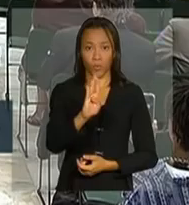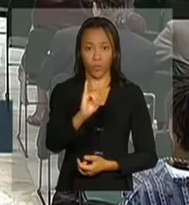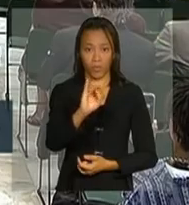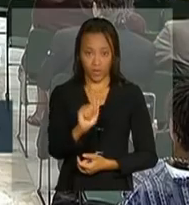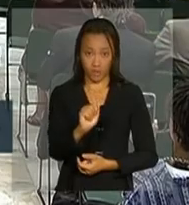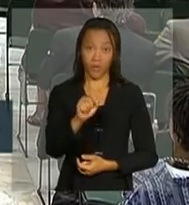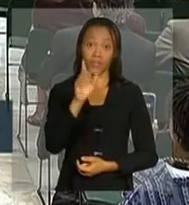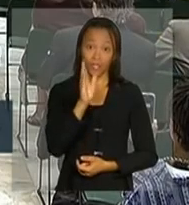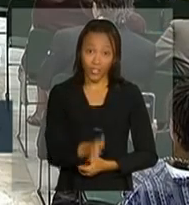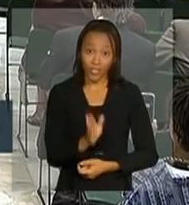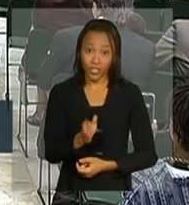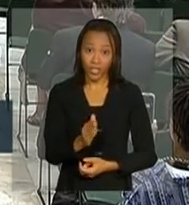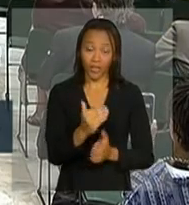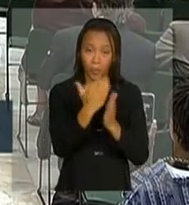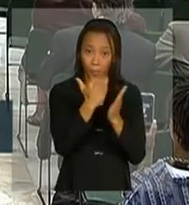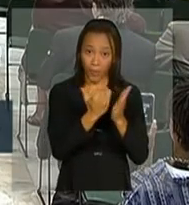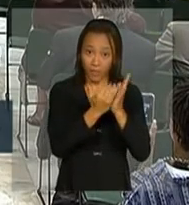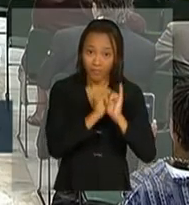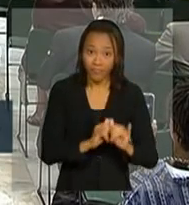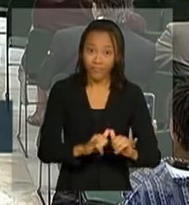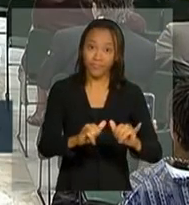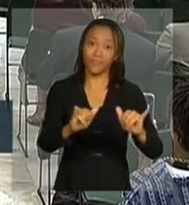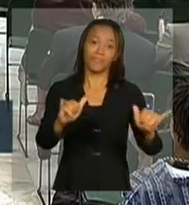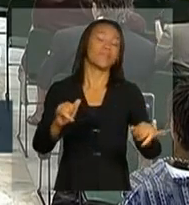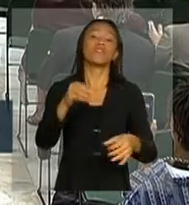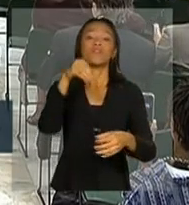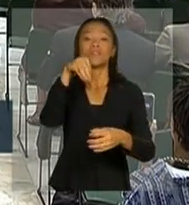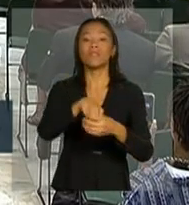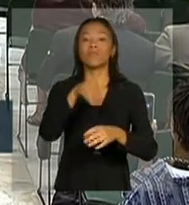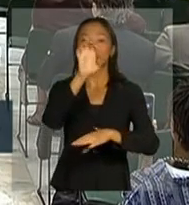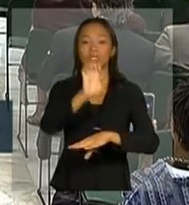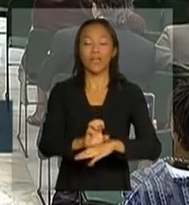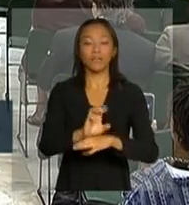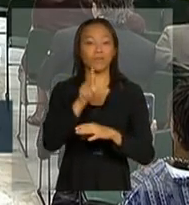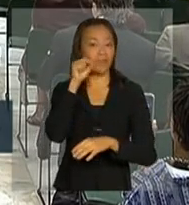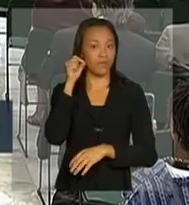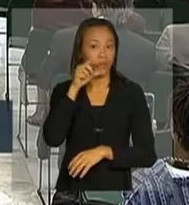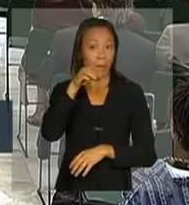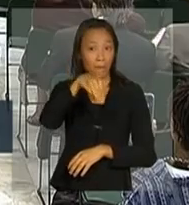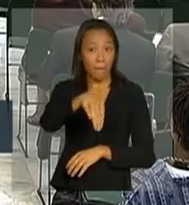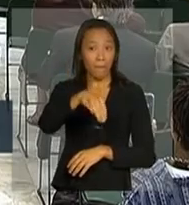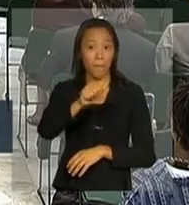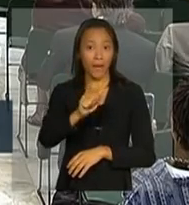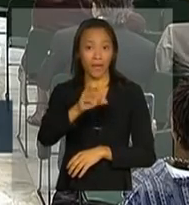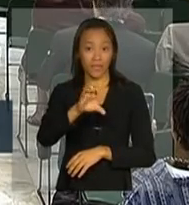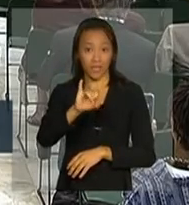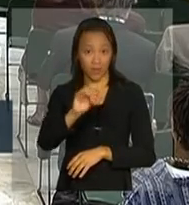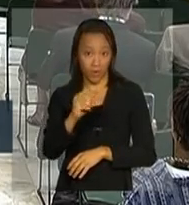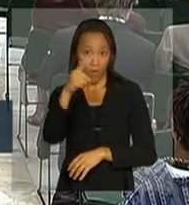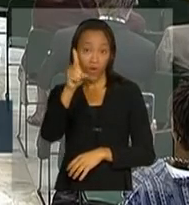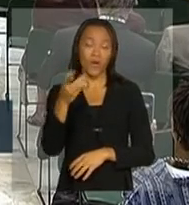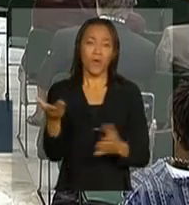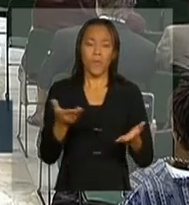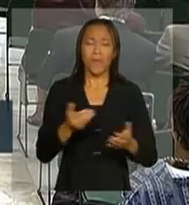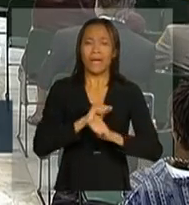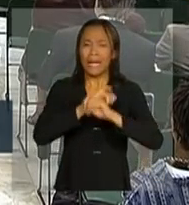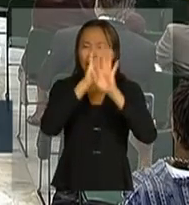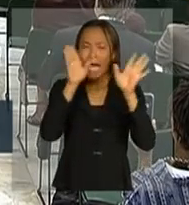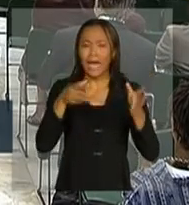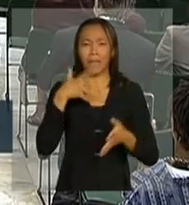já no lançamento do programa em Maceó nos emocionou a todos e que aqui trouxe uma palavra tão lúcida e tão